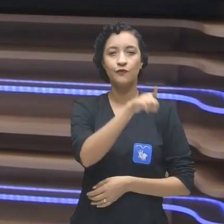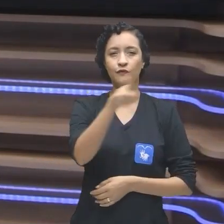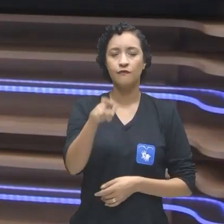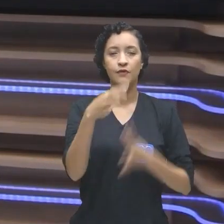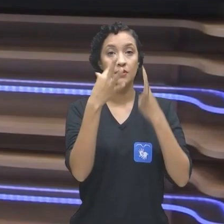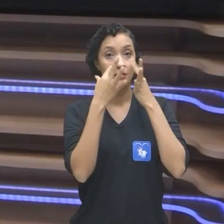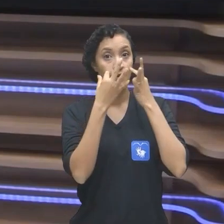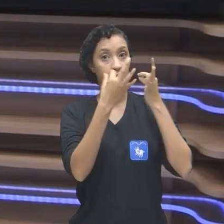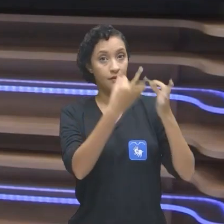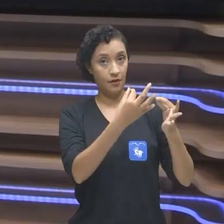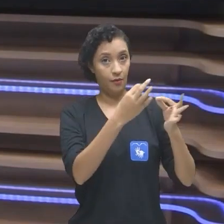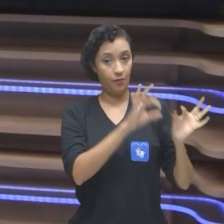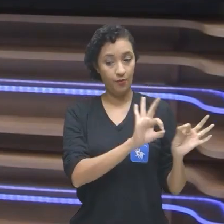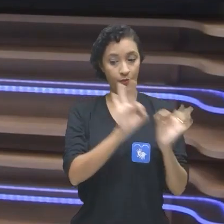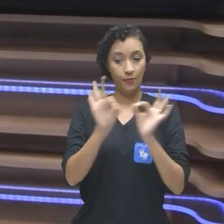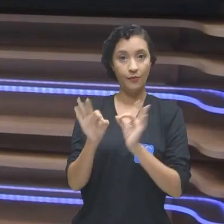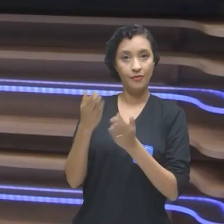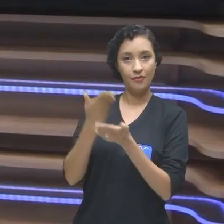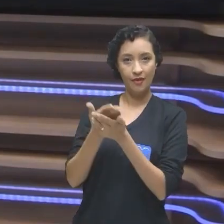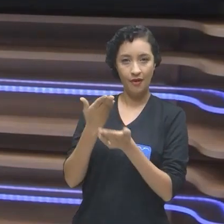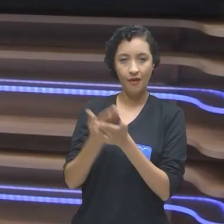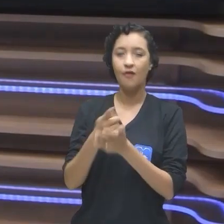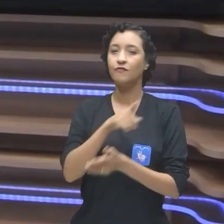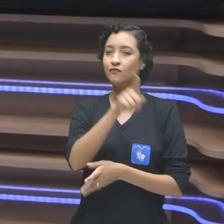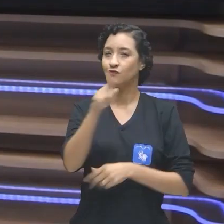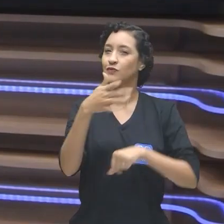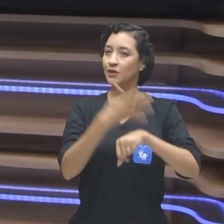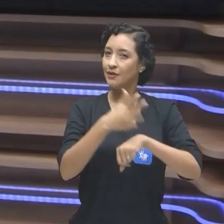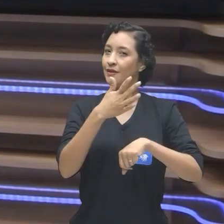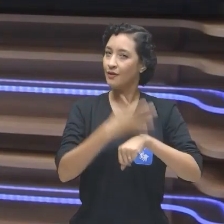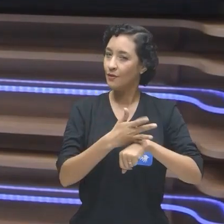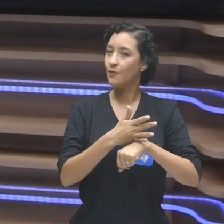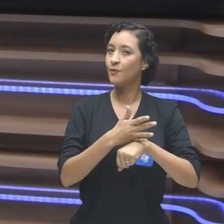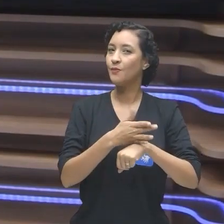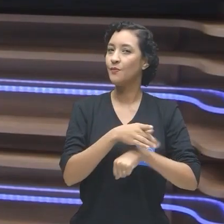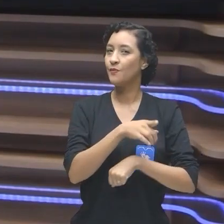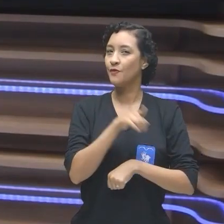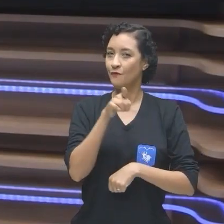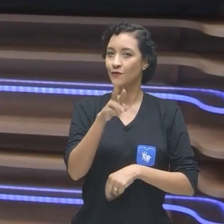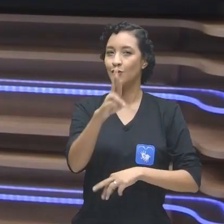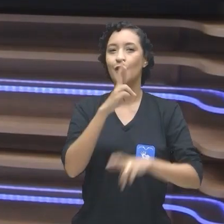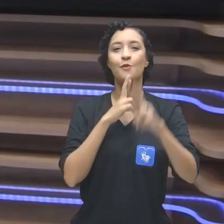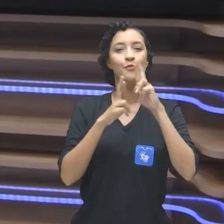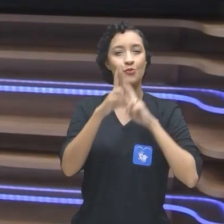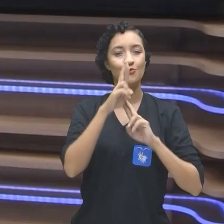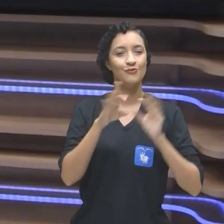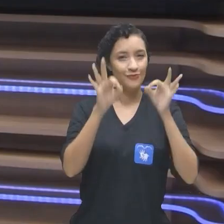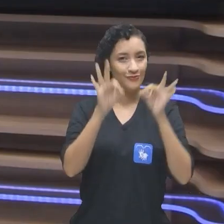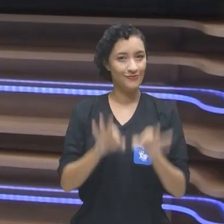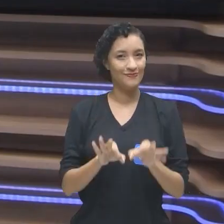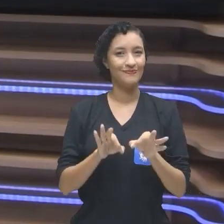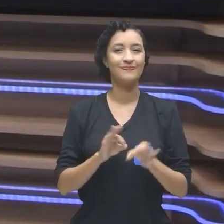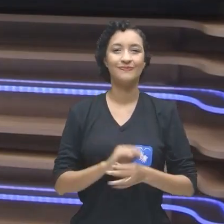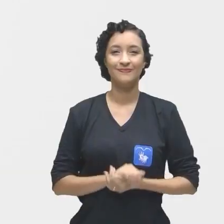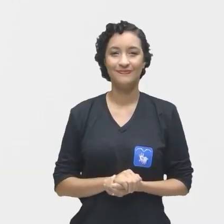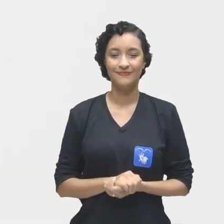muita atenção na aula, que você exercitou e agora está sabendo de todas as respostas. Vamos lá, vamos